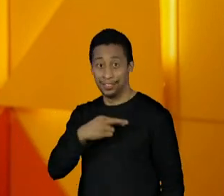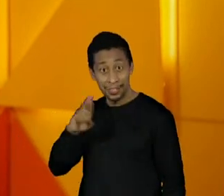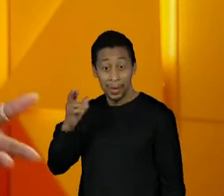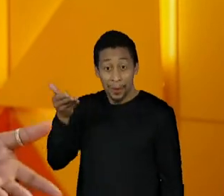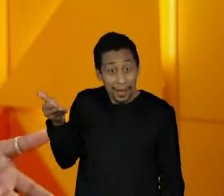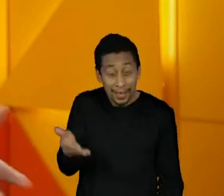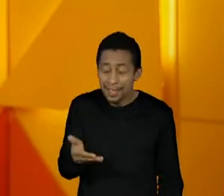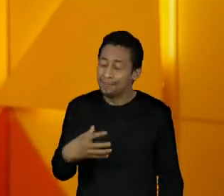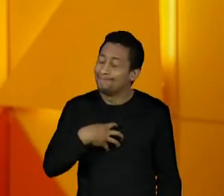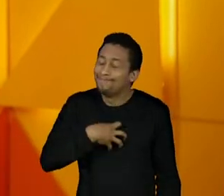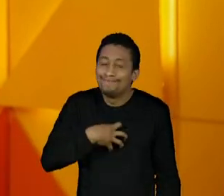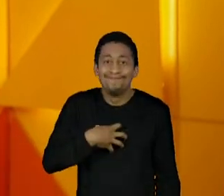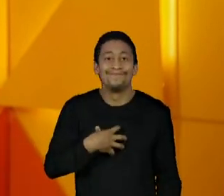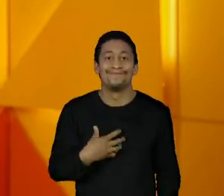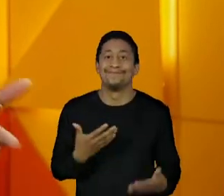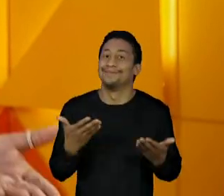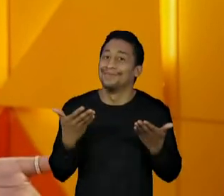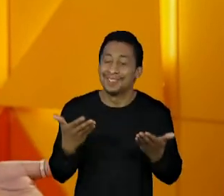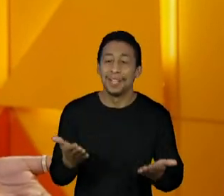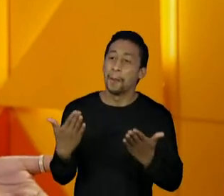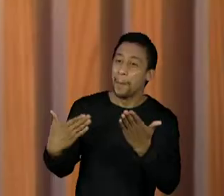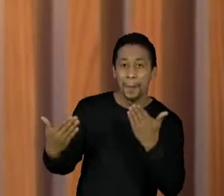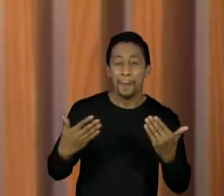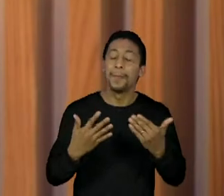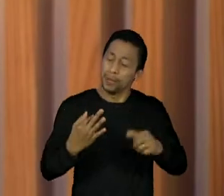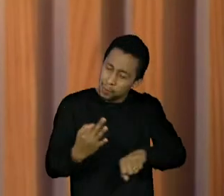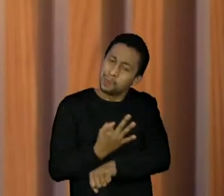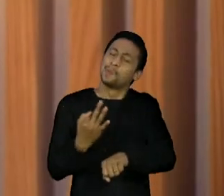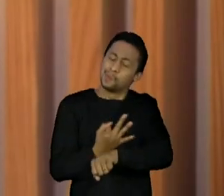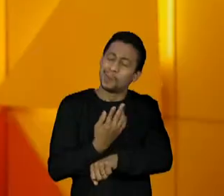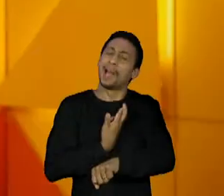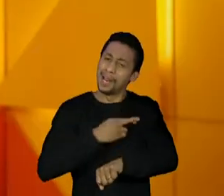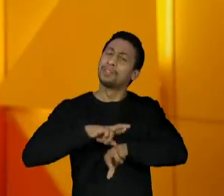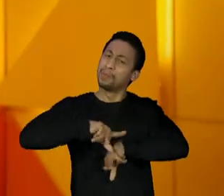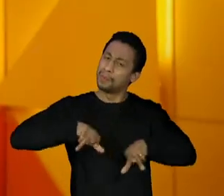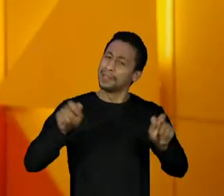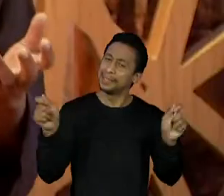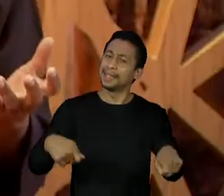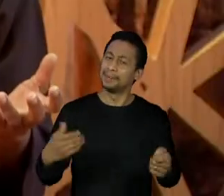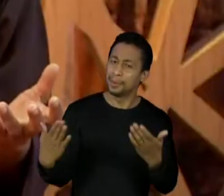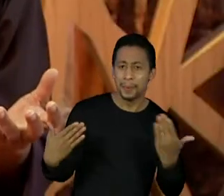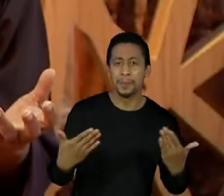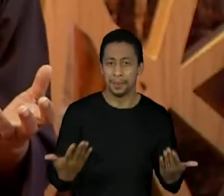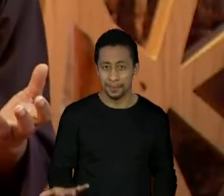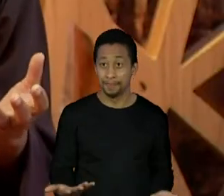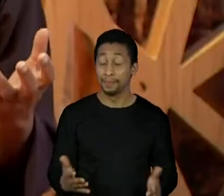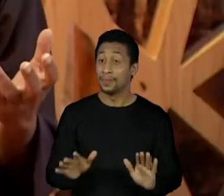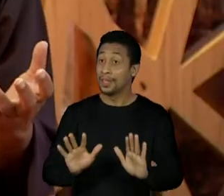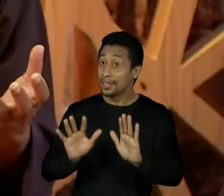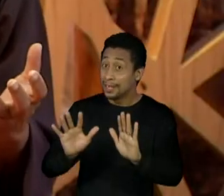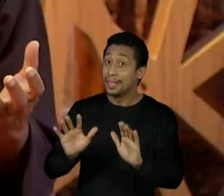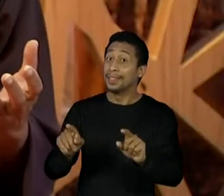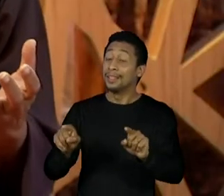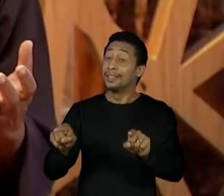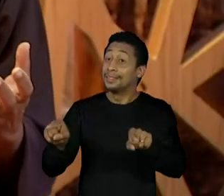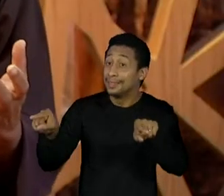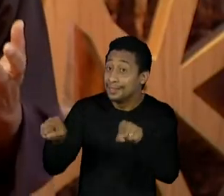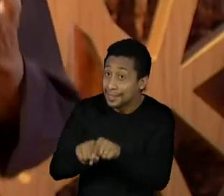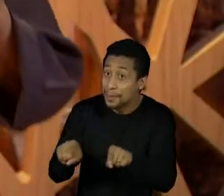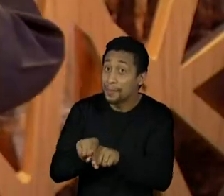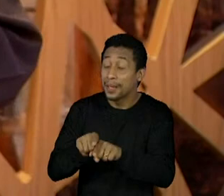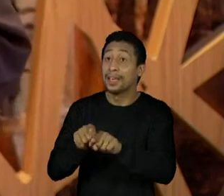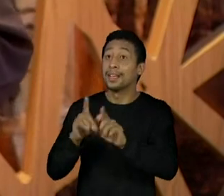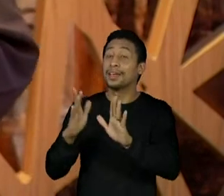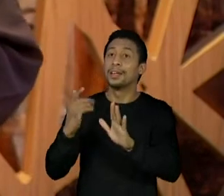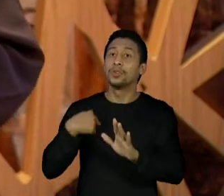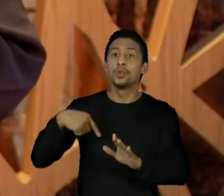já torna o nosso palco um palco propício para a tolerância, né? Para a gente começar essa discussão. E, ao mesmo tempo, é um palco que se